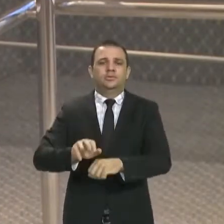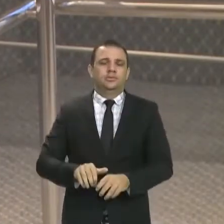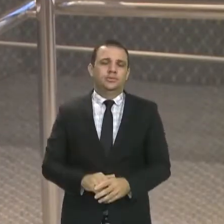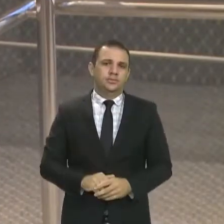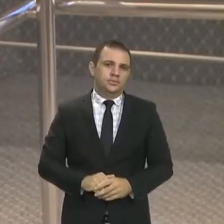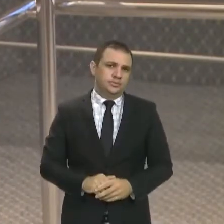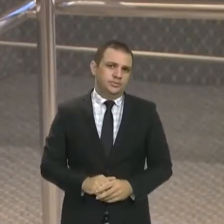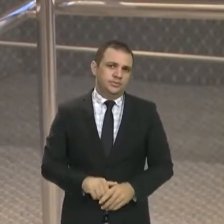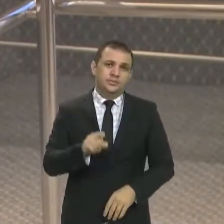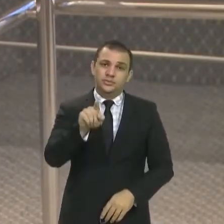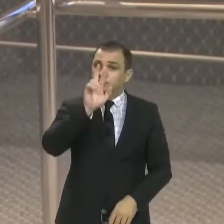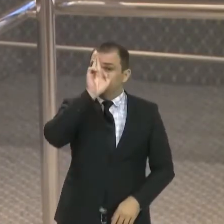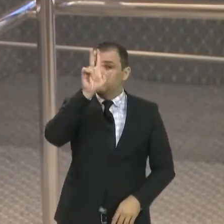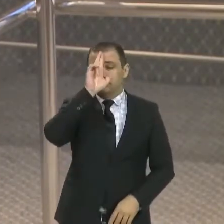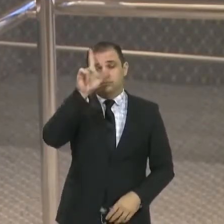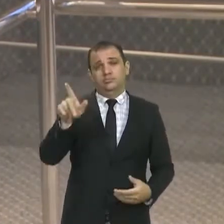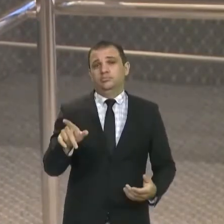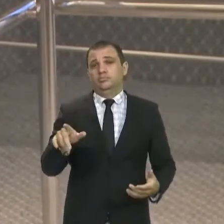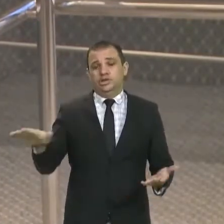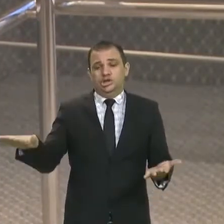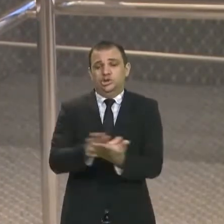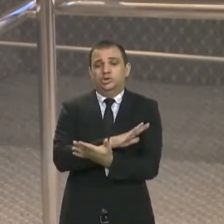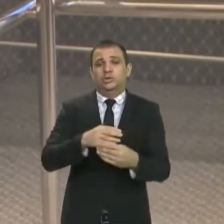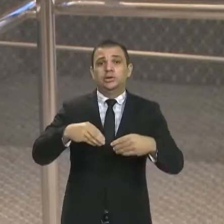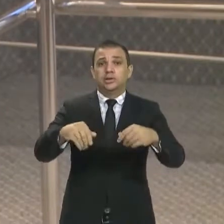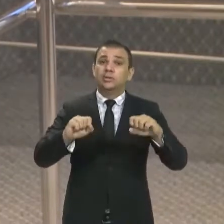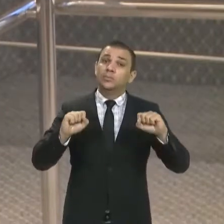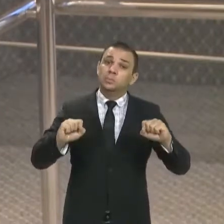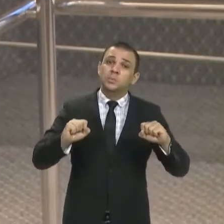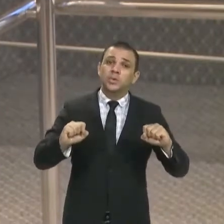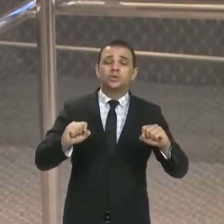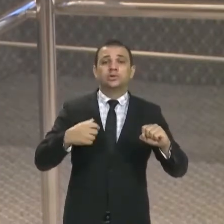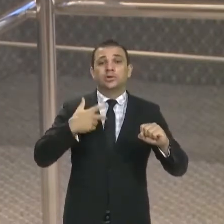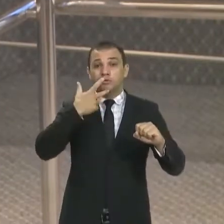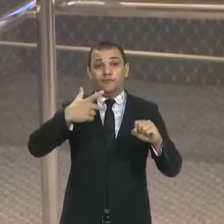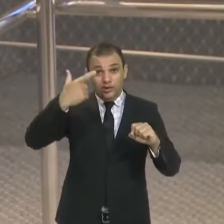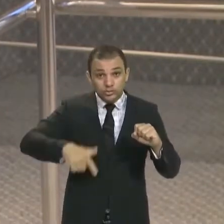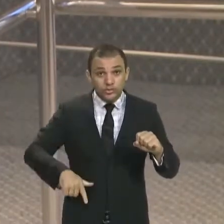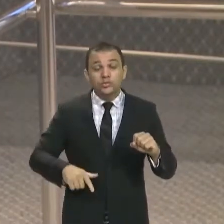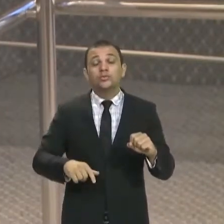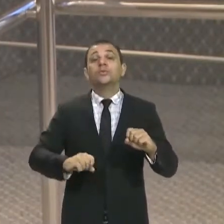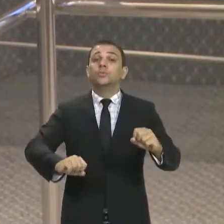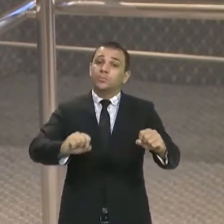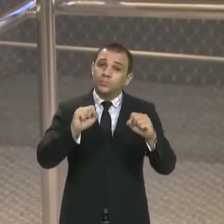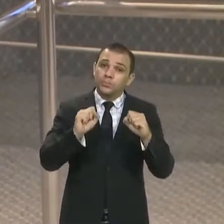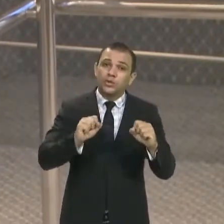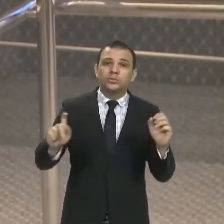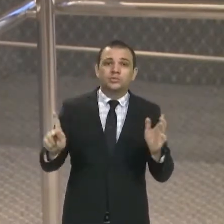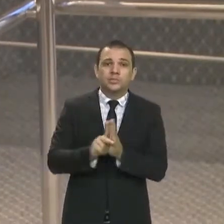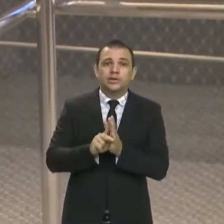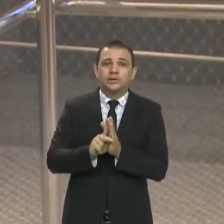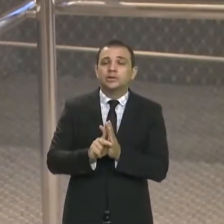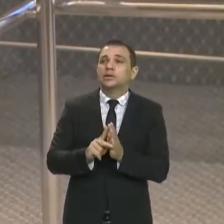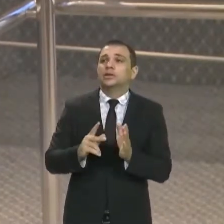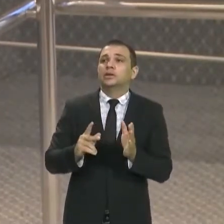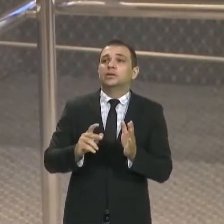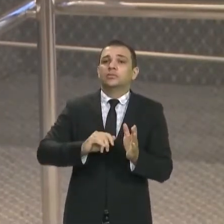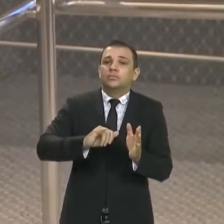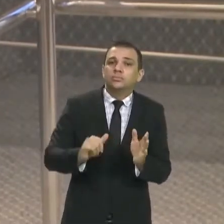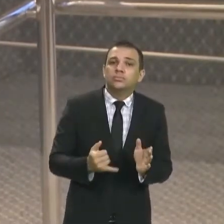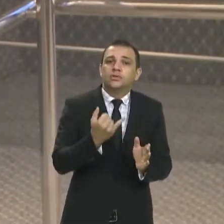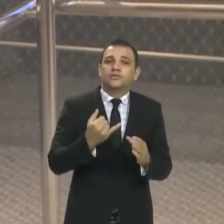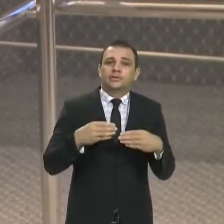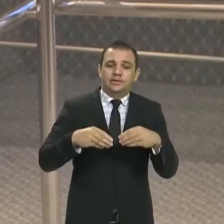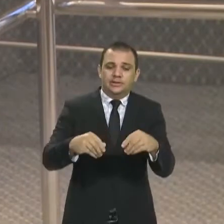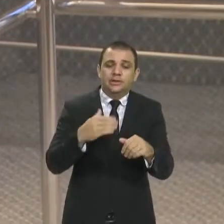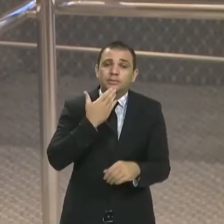Está fazendo equivocado, destruindo o terreno que poderia, volta a frisar e reafirmar que poderia ser utilizado de forma melhor.